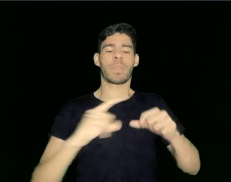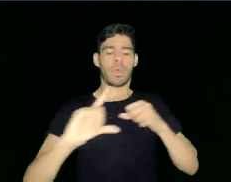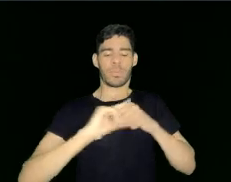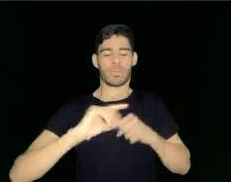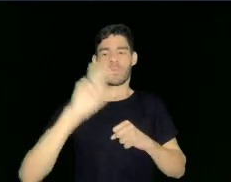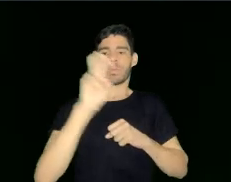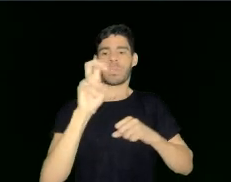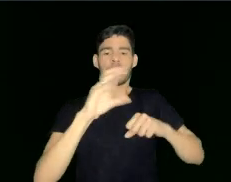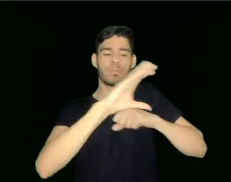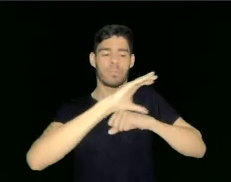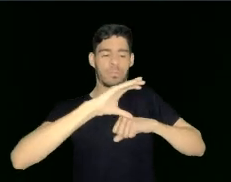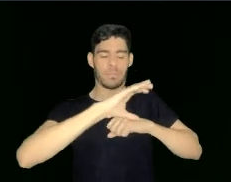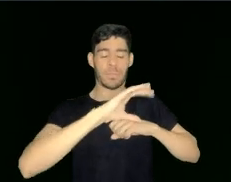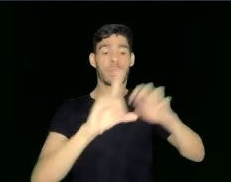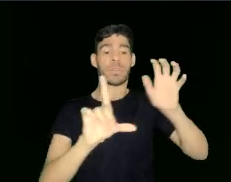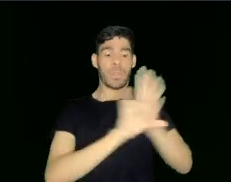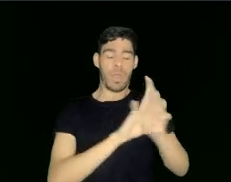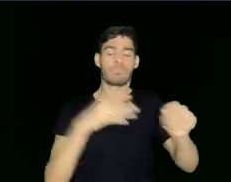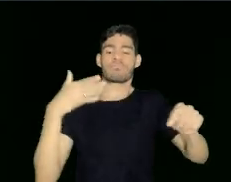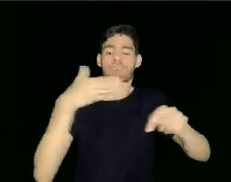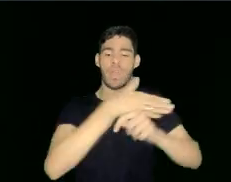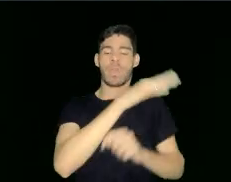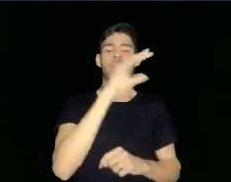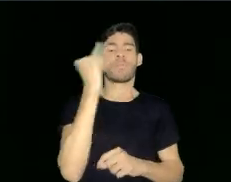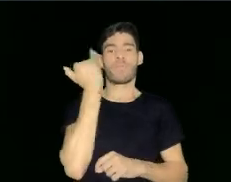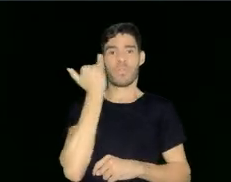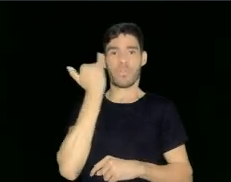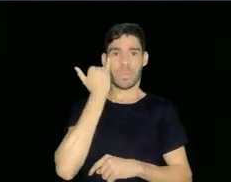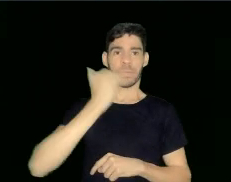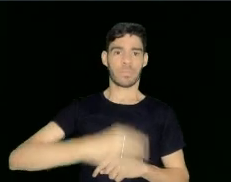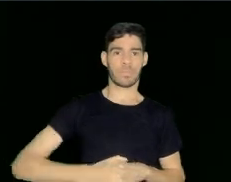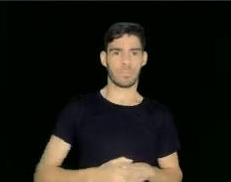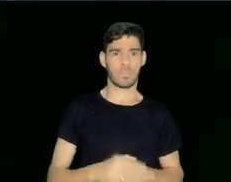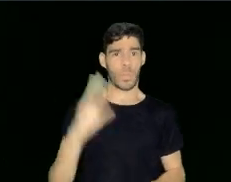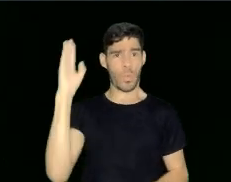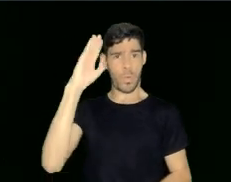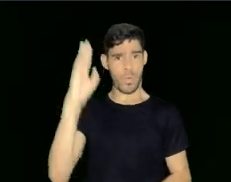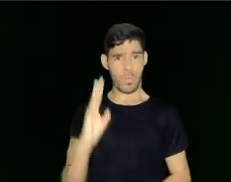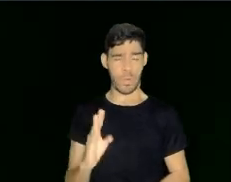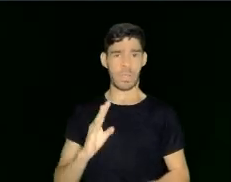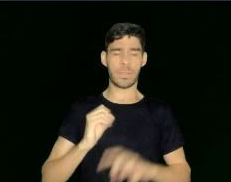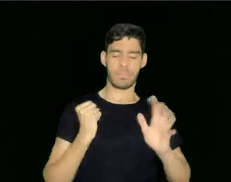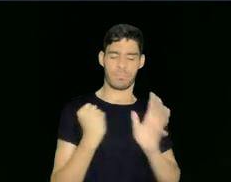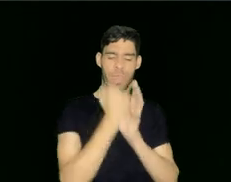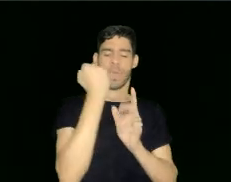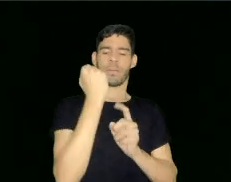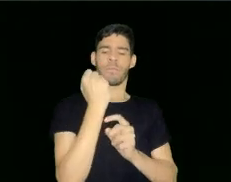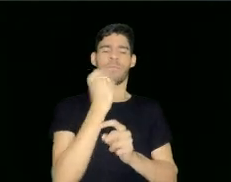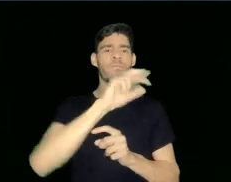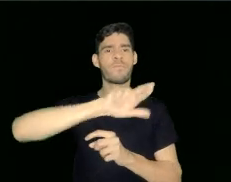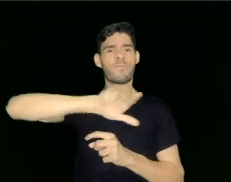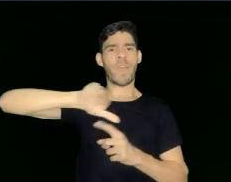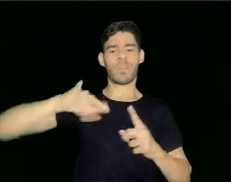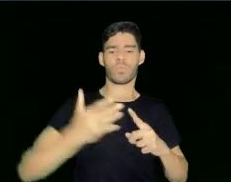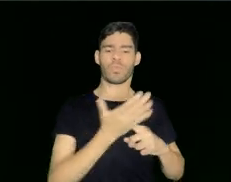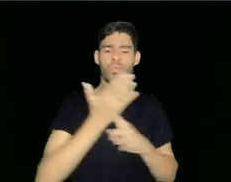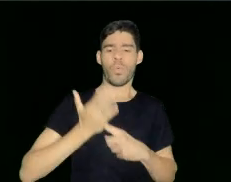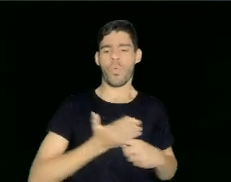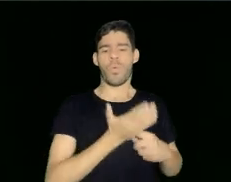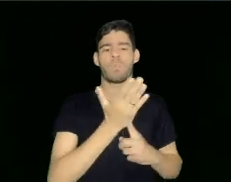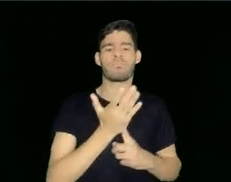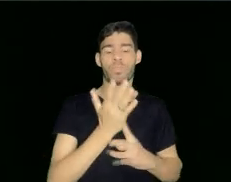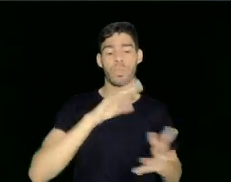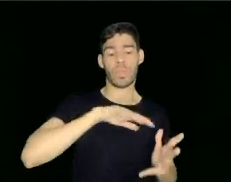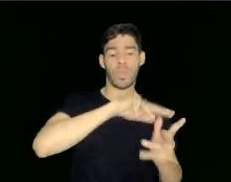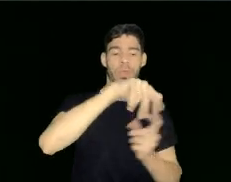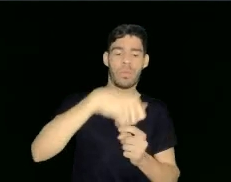à informação está assegurado no artigo 5º da Constituição Federal e na Lei de Acesso à Informação. O Brasil é